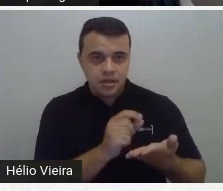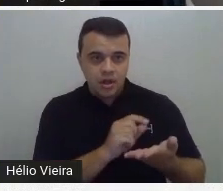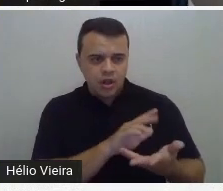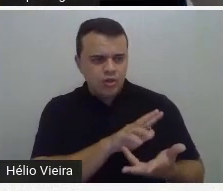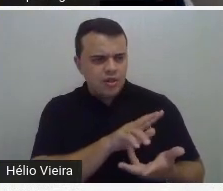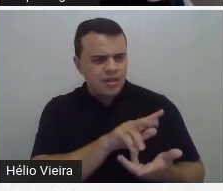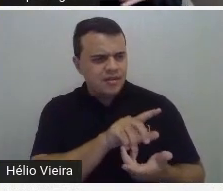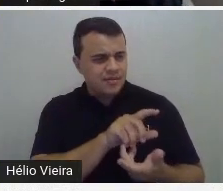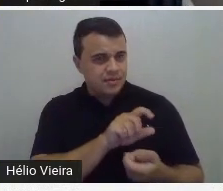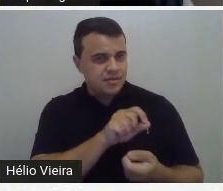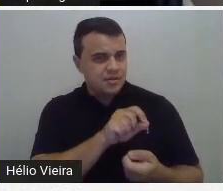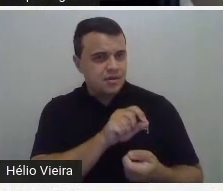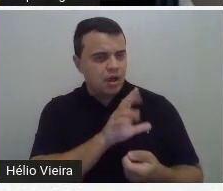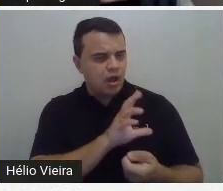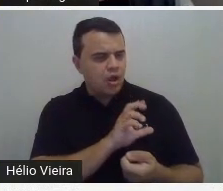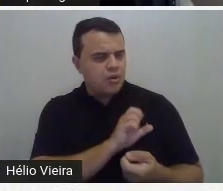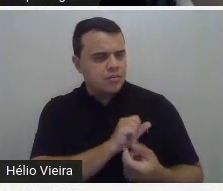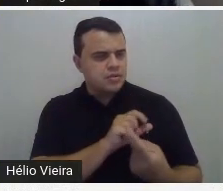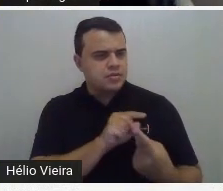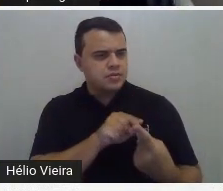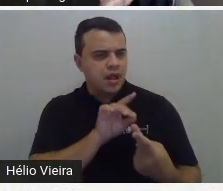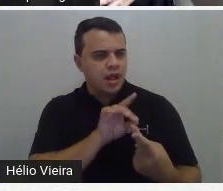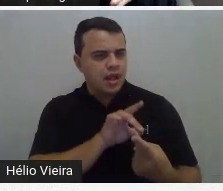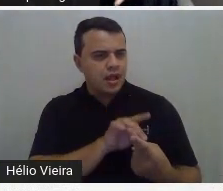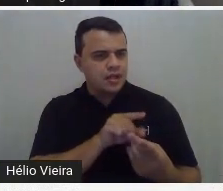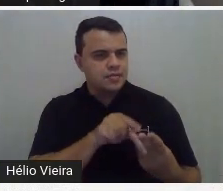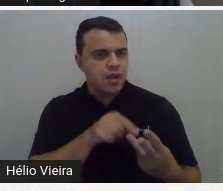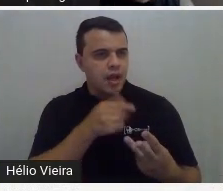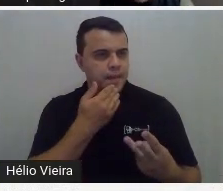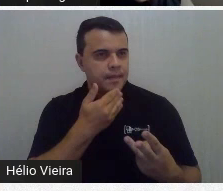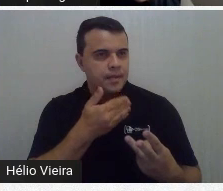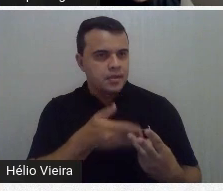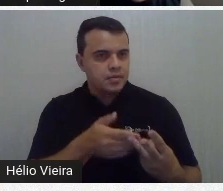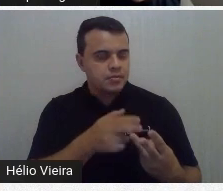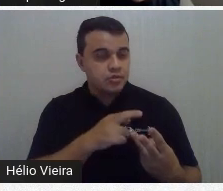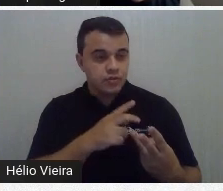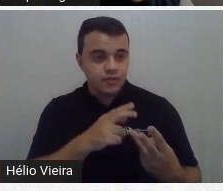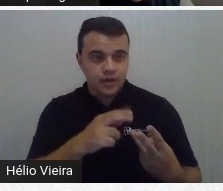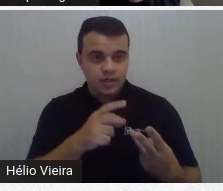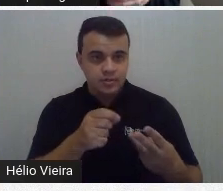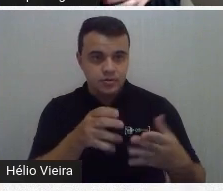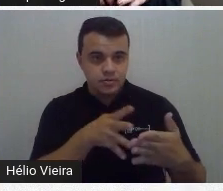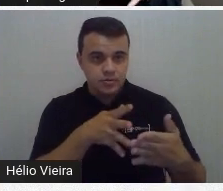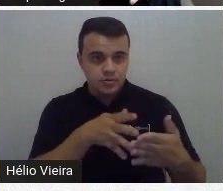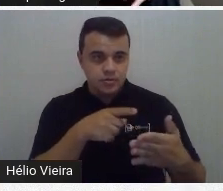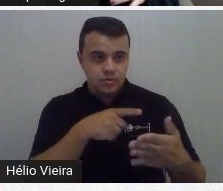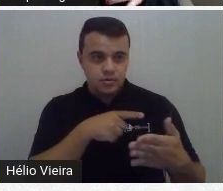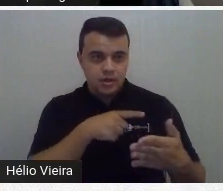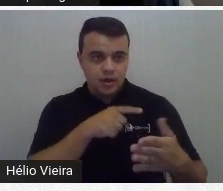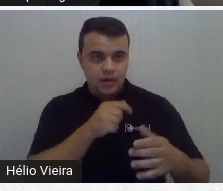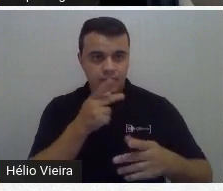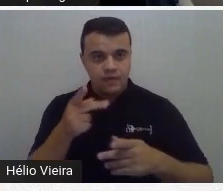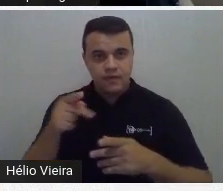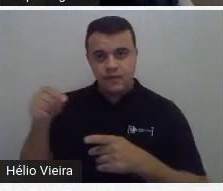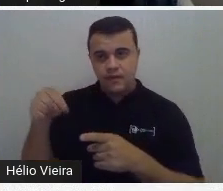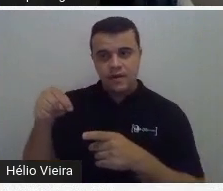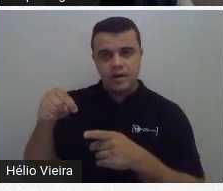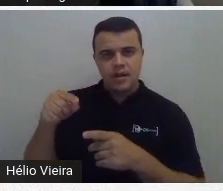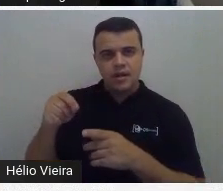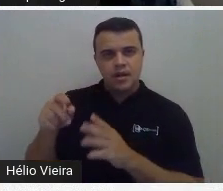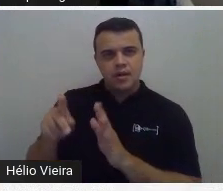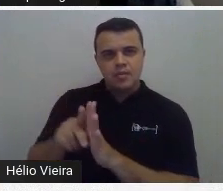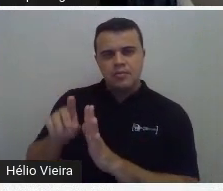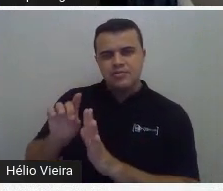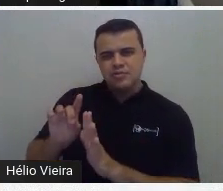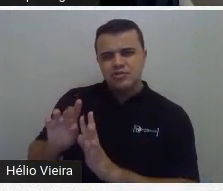seja, romantismo, realismo, impressionismo, onde vários pintores se encaixam, para falarmos de figuras